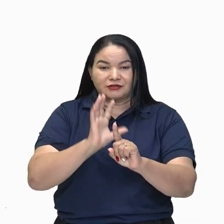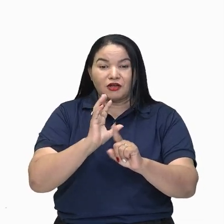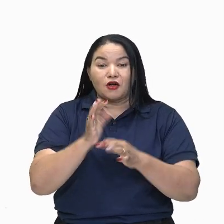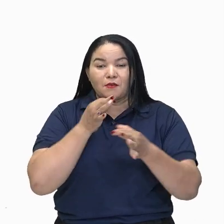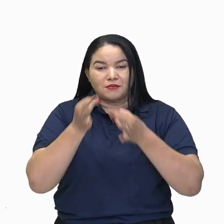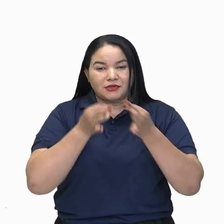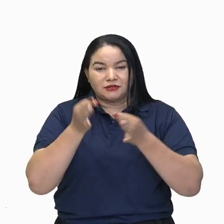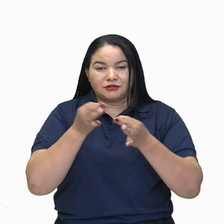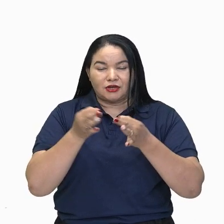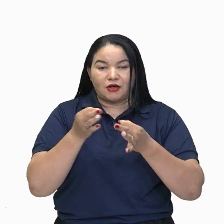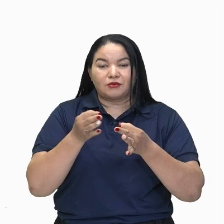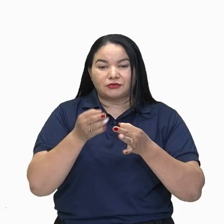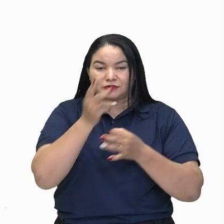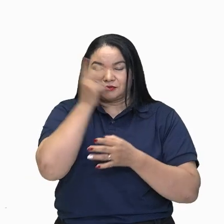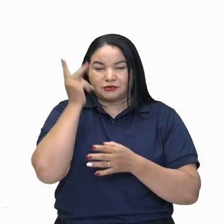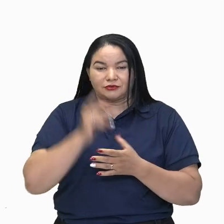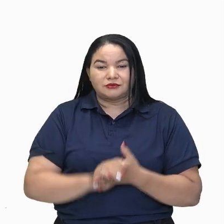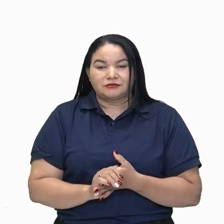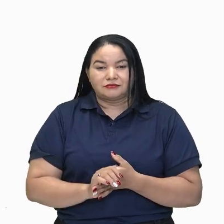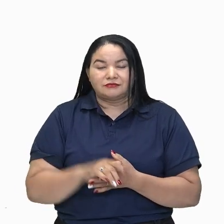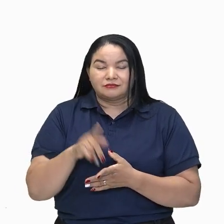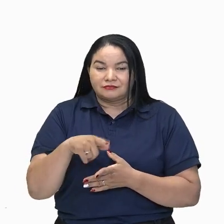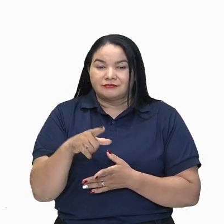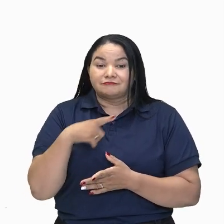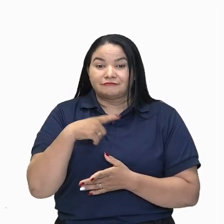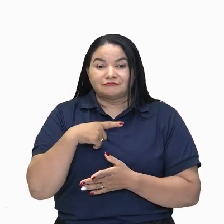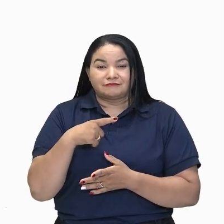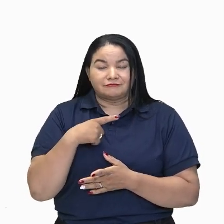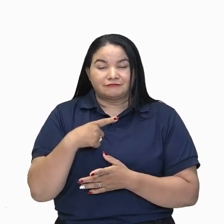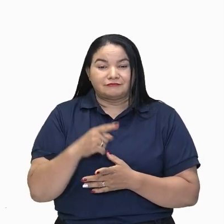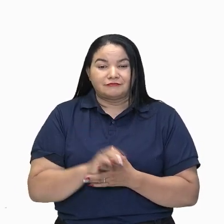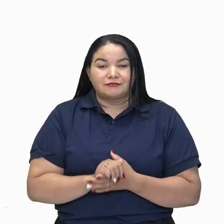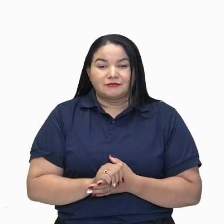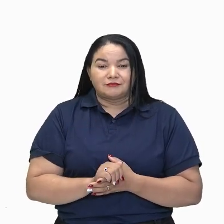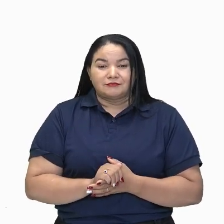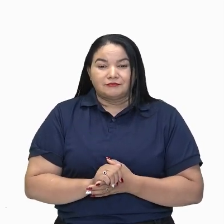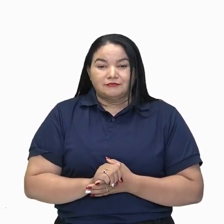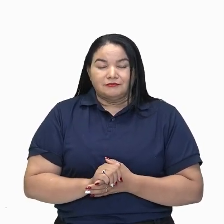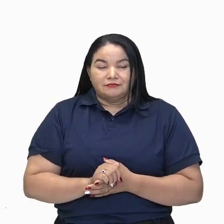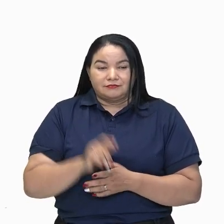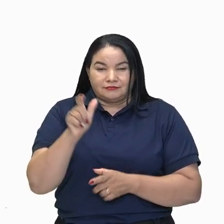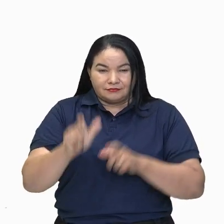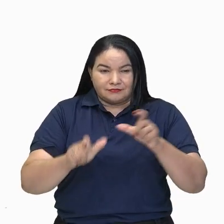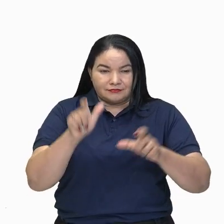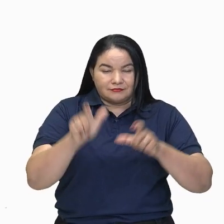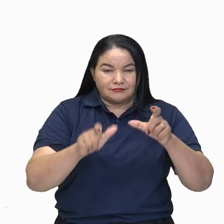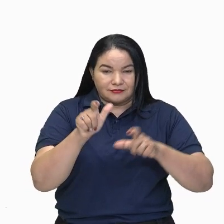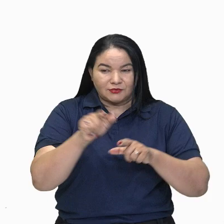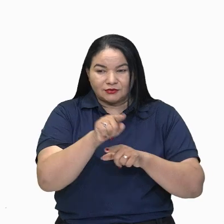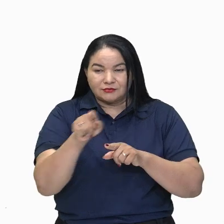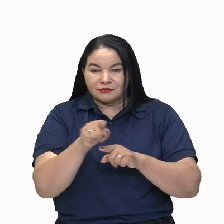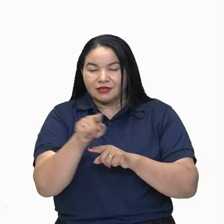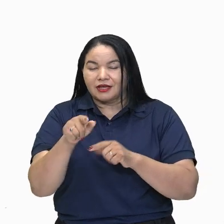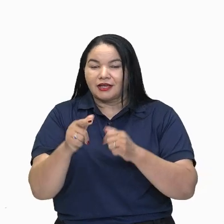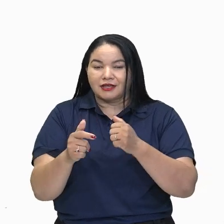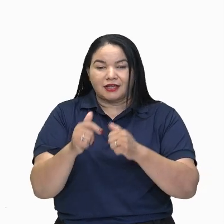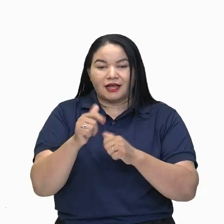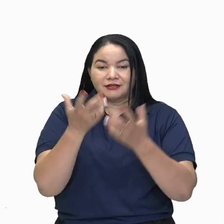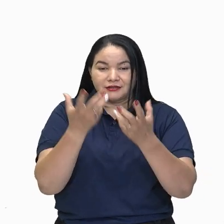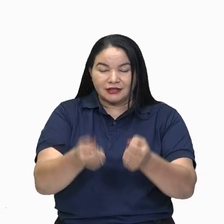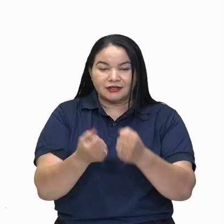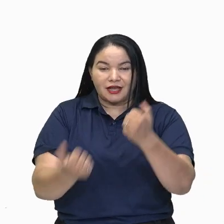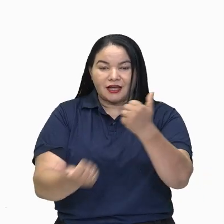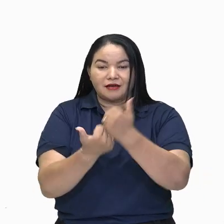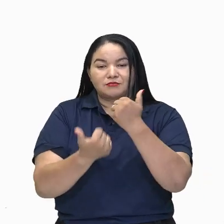seja, tem a intenção de atingir, né, um grande número de pessoas justamente a apoiar aquele